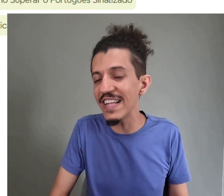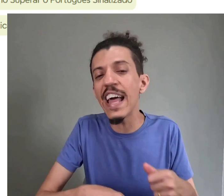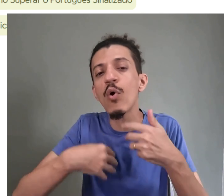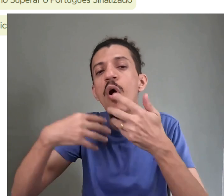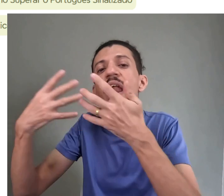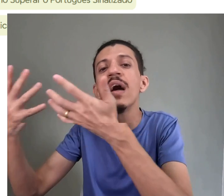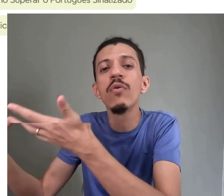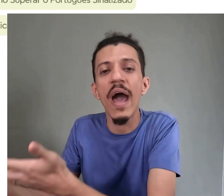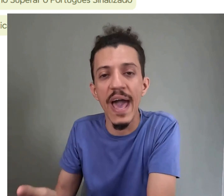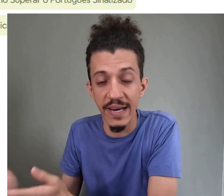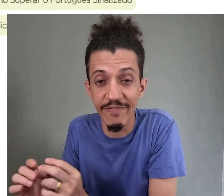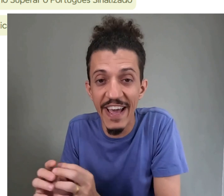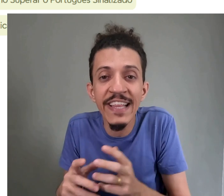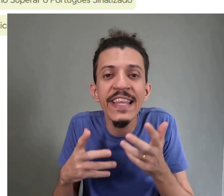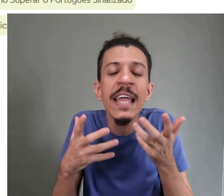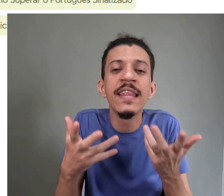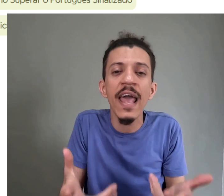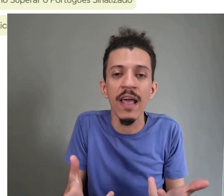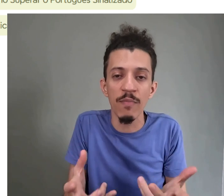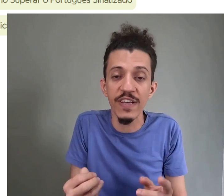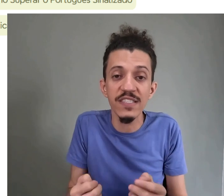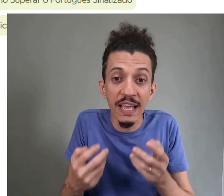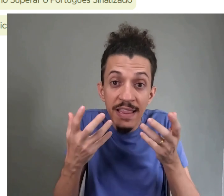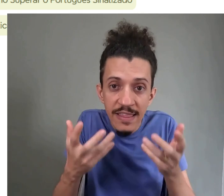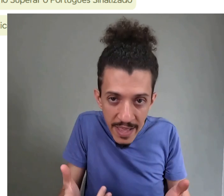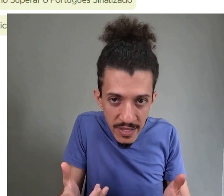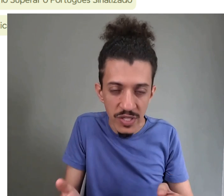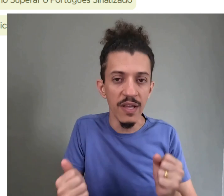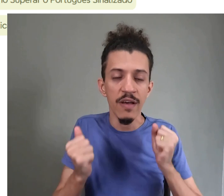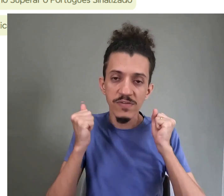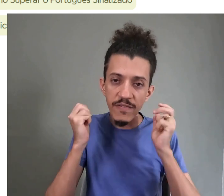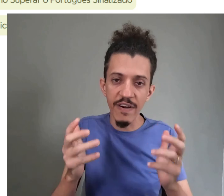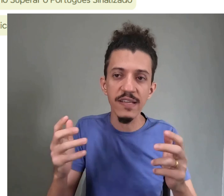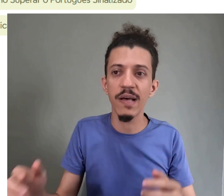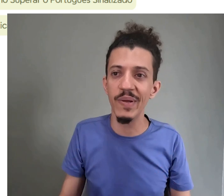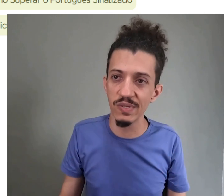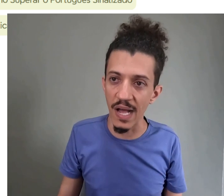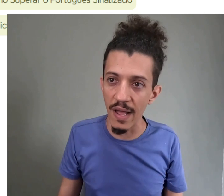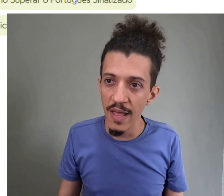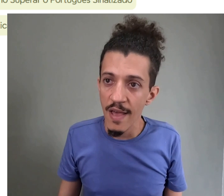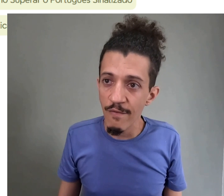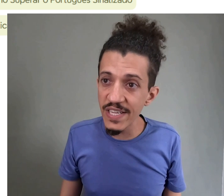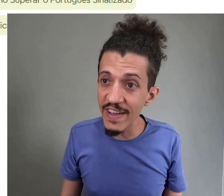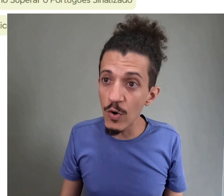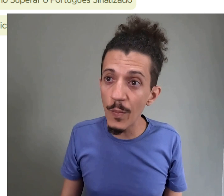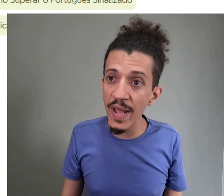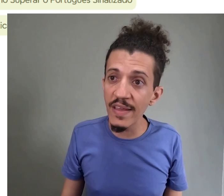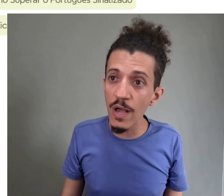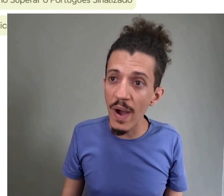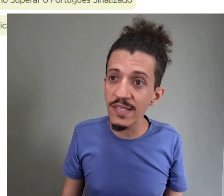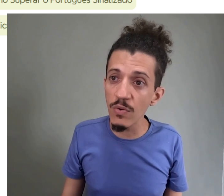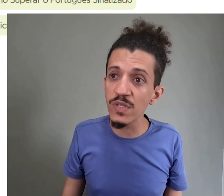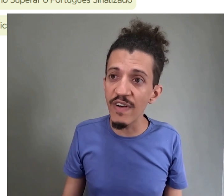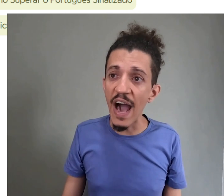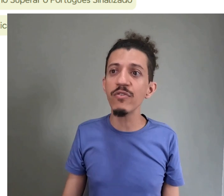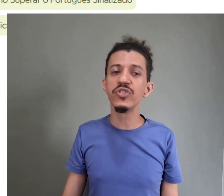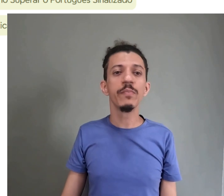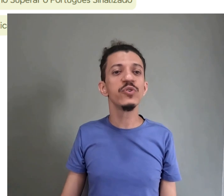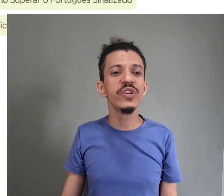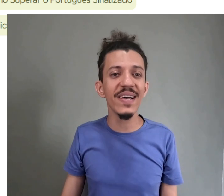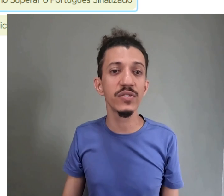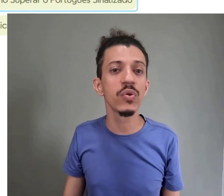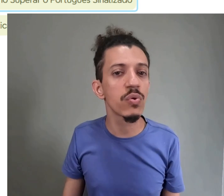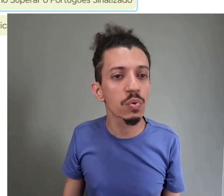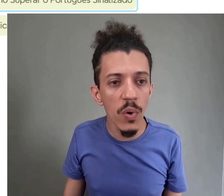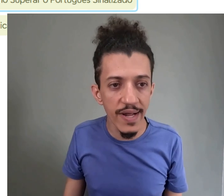vai ficar decorando regras, você vai entender. Uma vez que você entende, você vai saber usar. Você vai compreender quais são os vários tipos